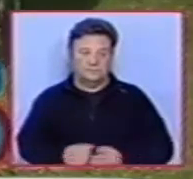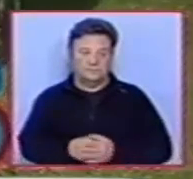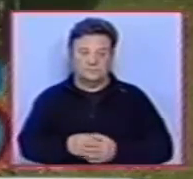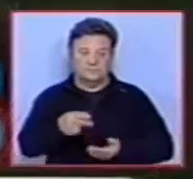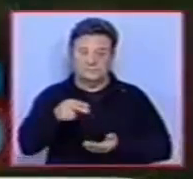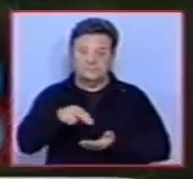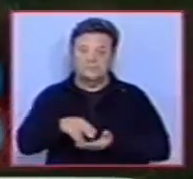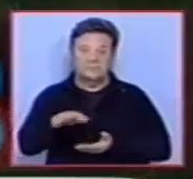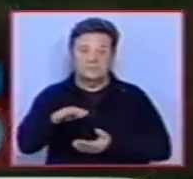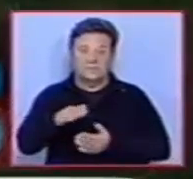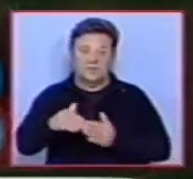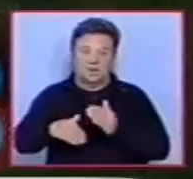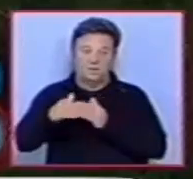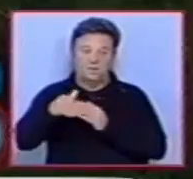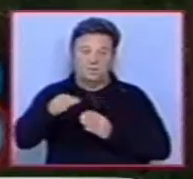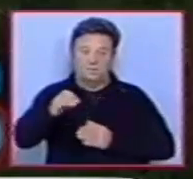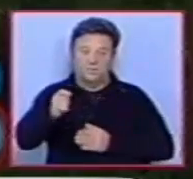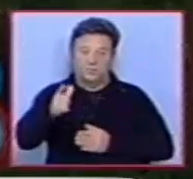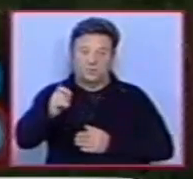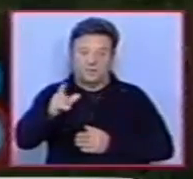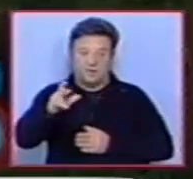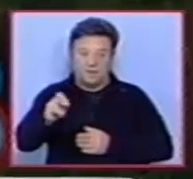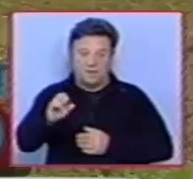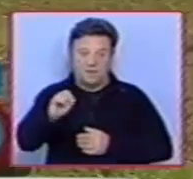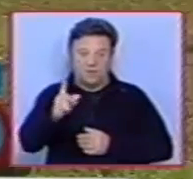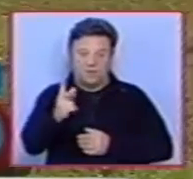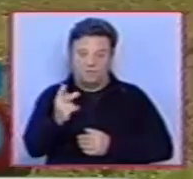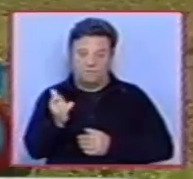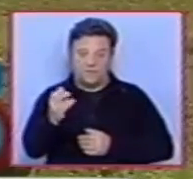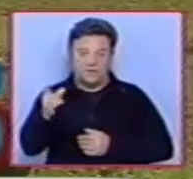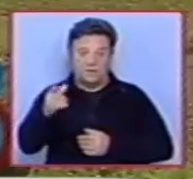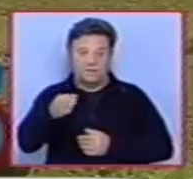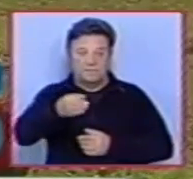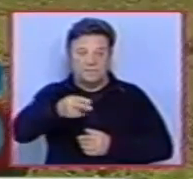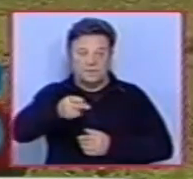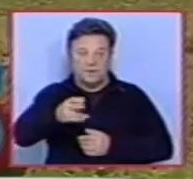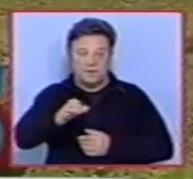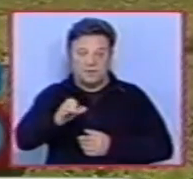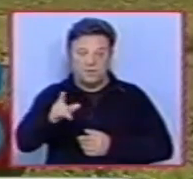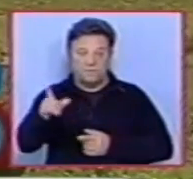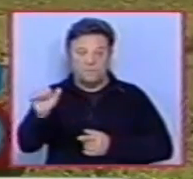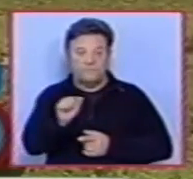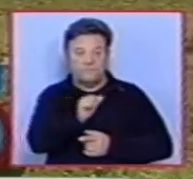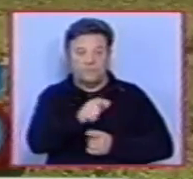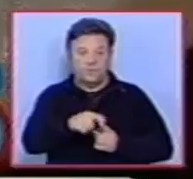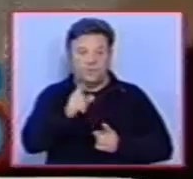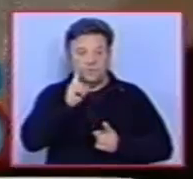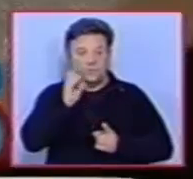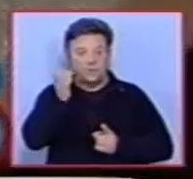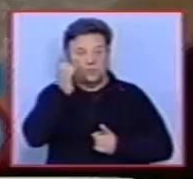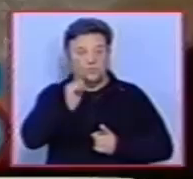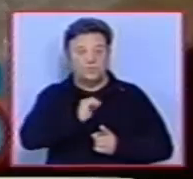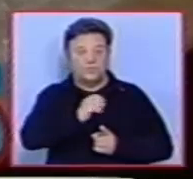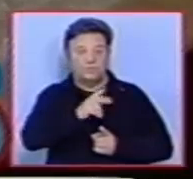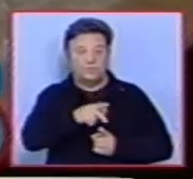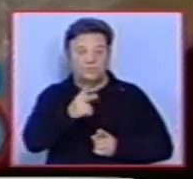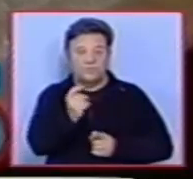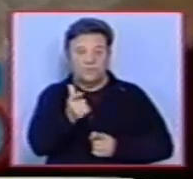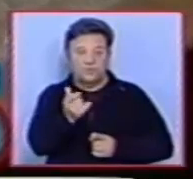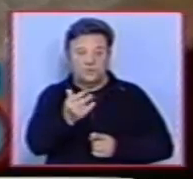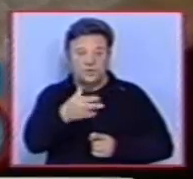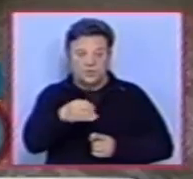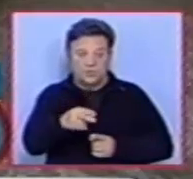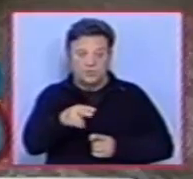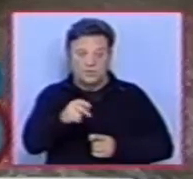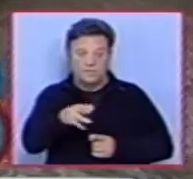Fica situado no alto da Portela da Oliveira, em Penacova, e pertenceu ao vulto da cultura portuguesa Vitorino Nemésio.